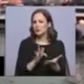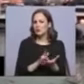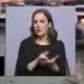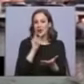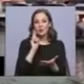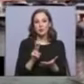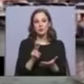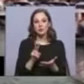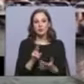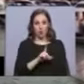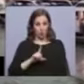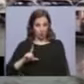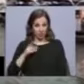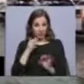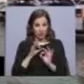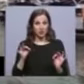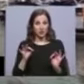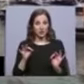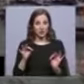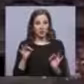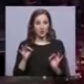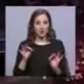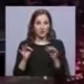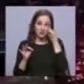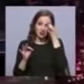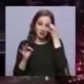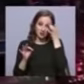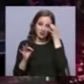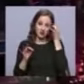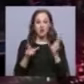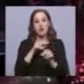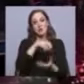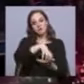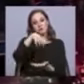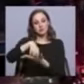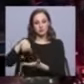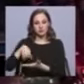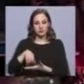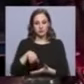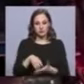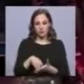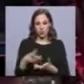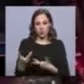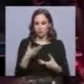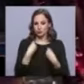luanda fantástica com nove afinal do